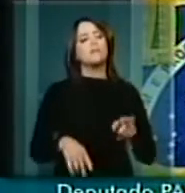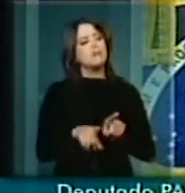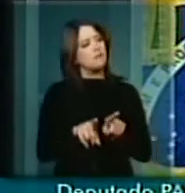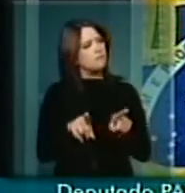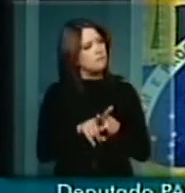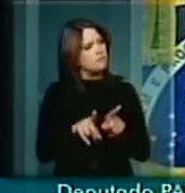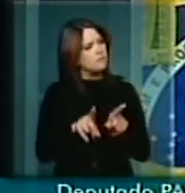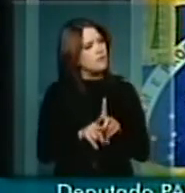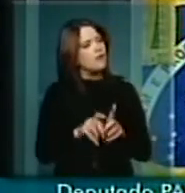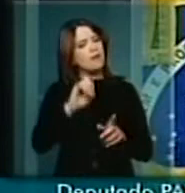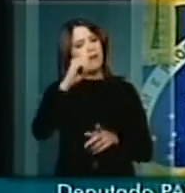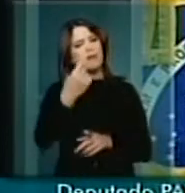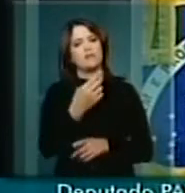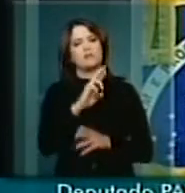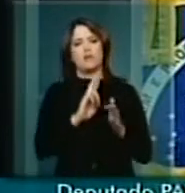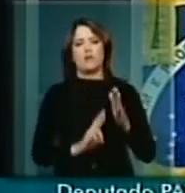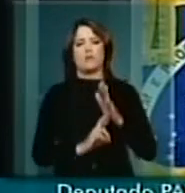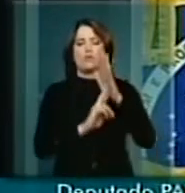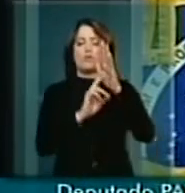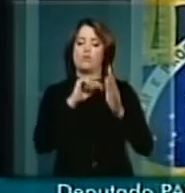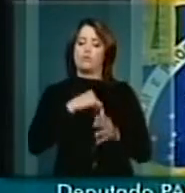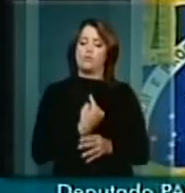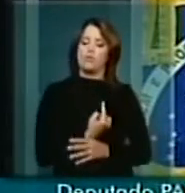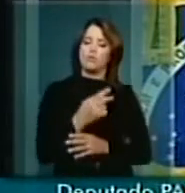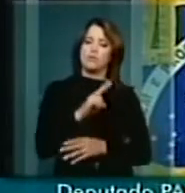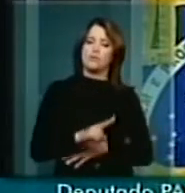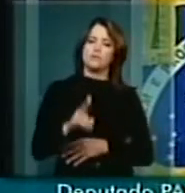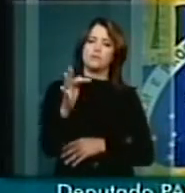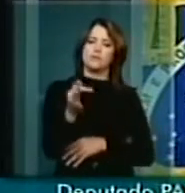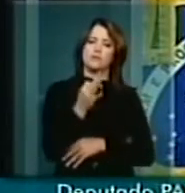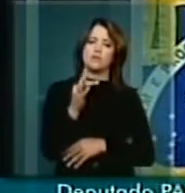também ex-reitor da nossa Universidade Federal de Santa Maria,